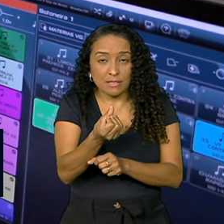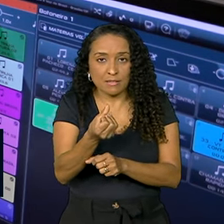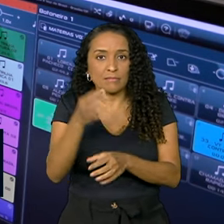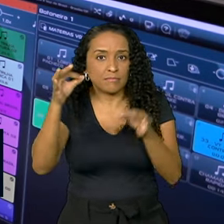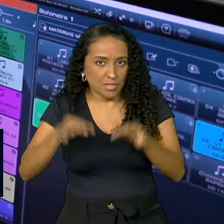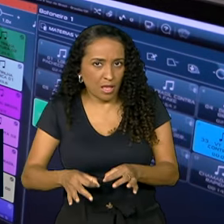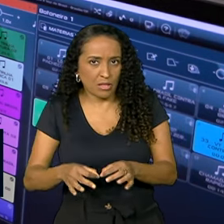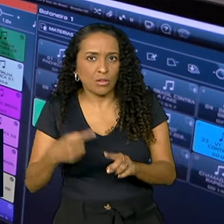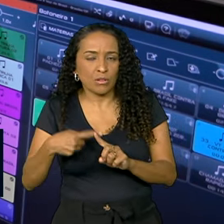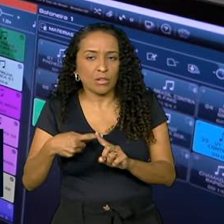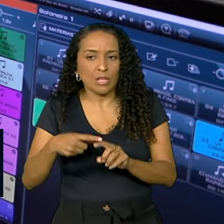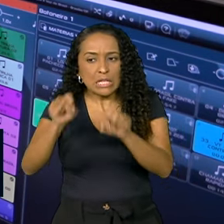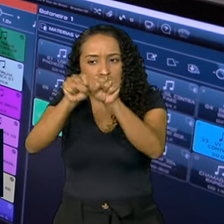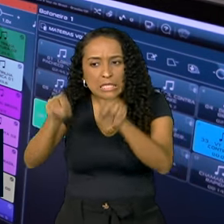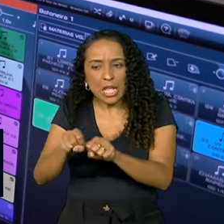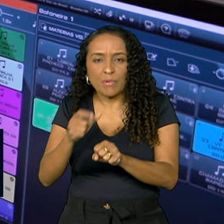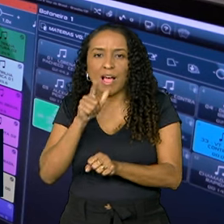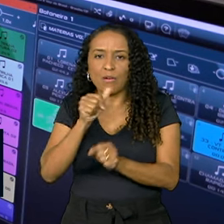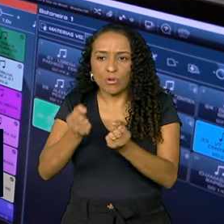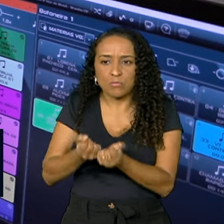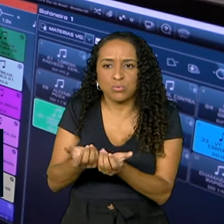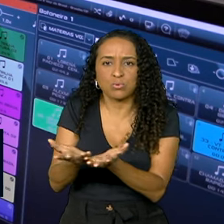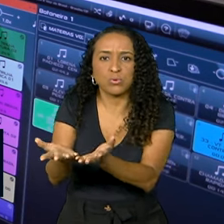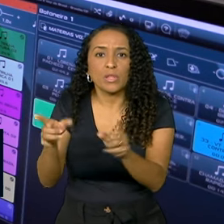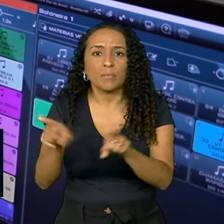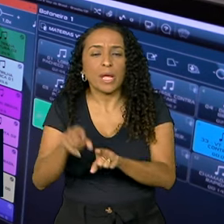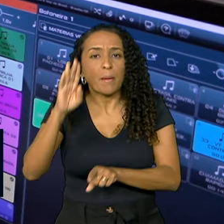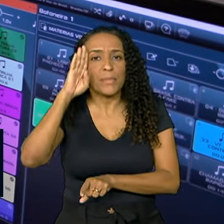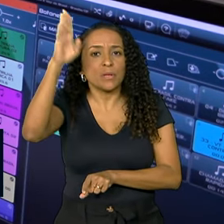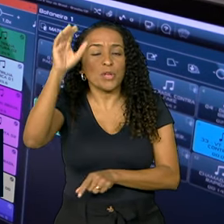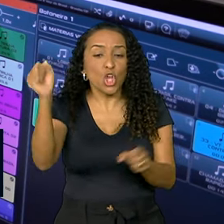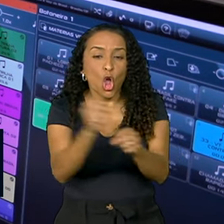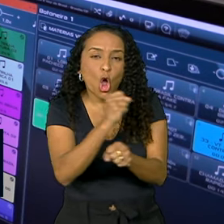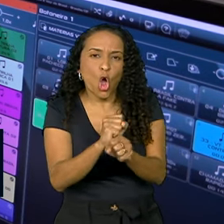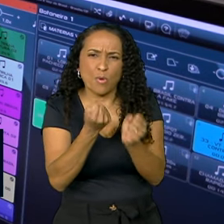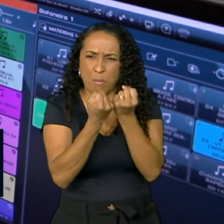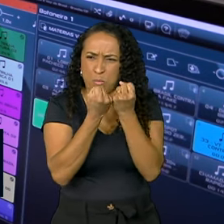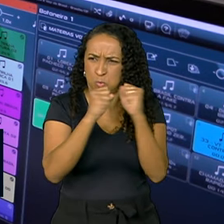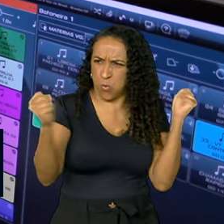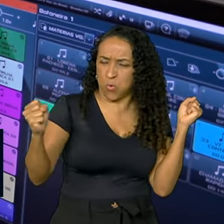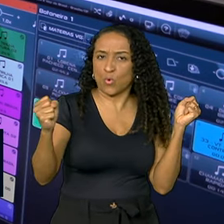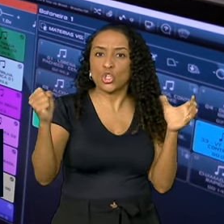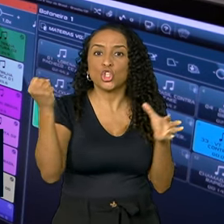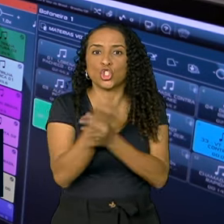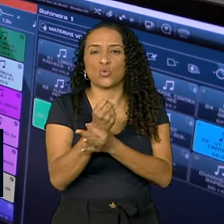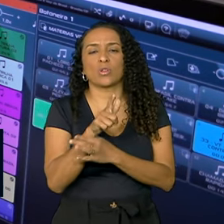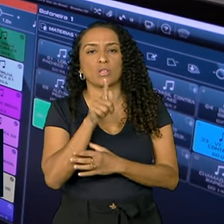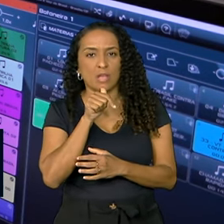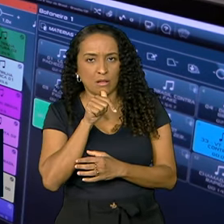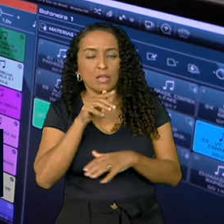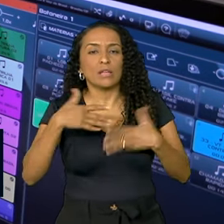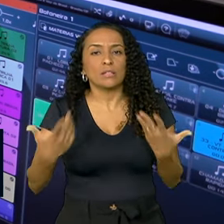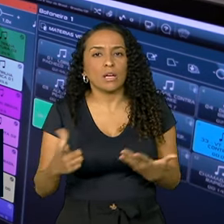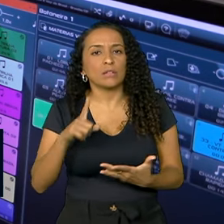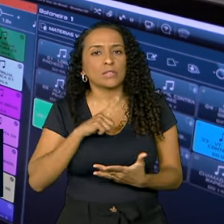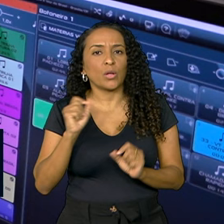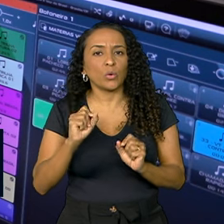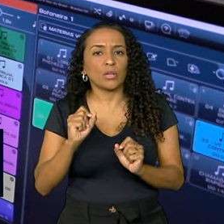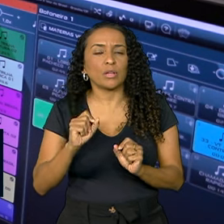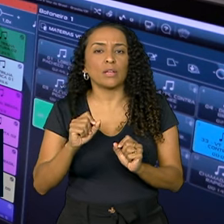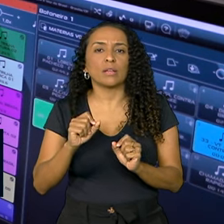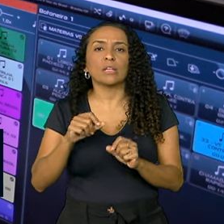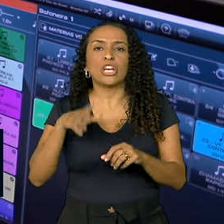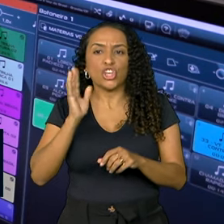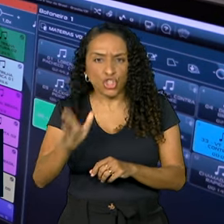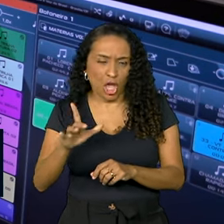tanto para sistema de abastecimento mas também principalmente para essas obras grandes obras de segurança hídrica Então a gente tem além do